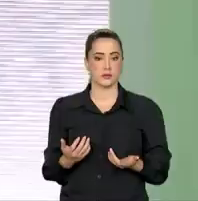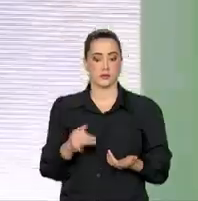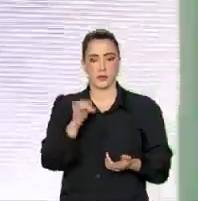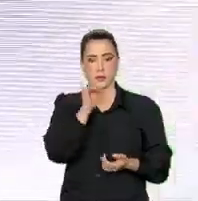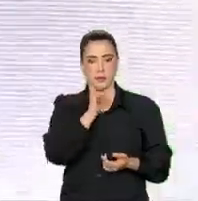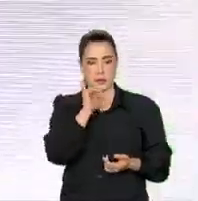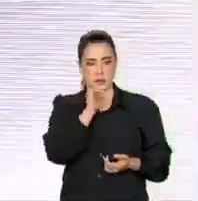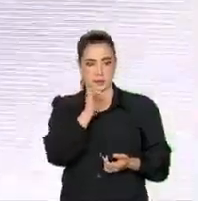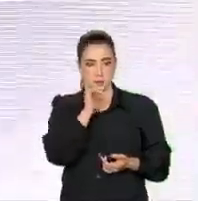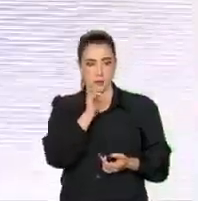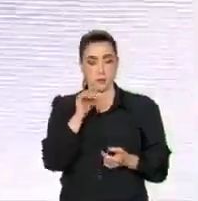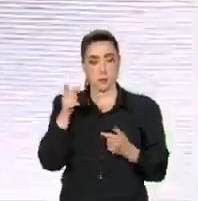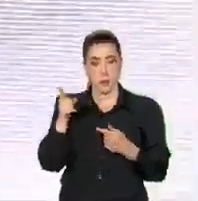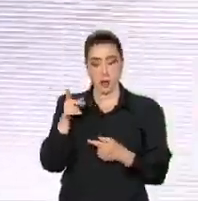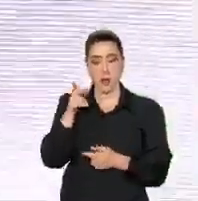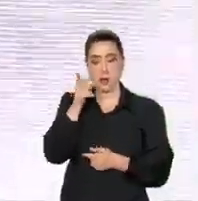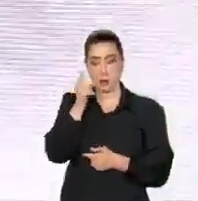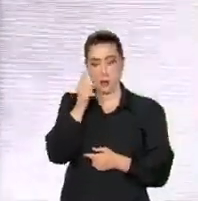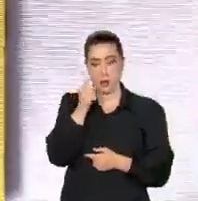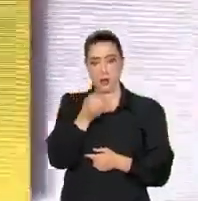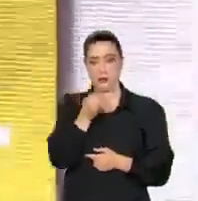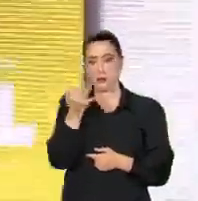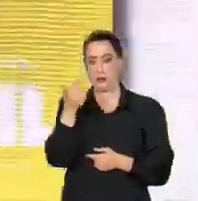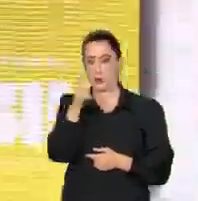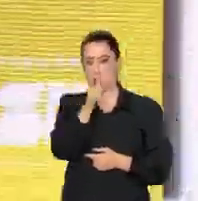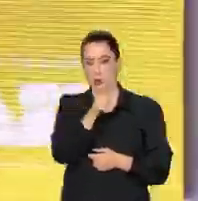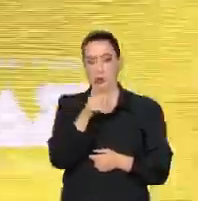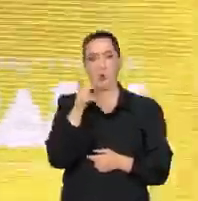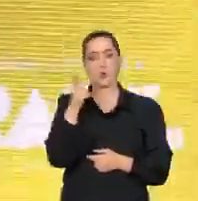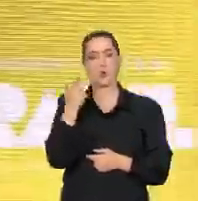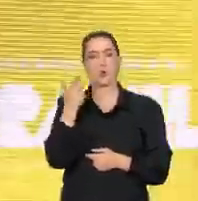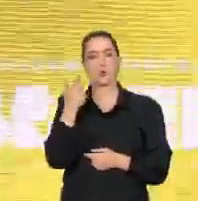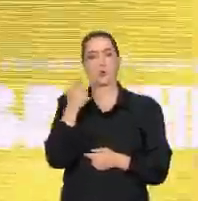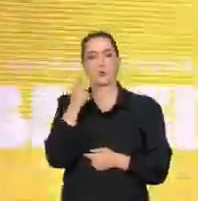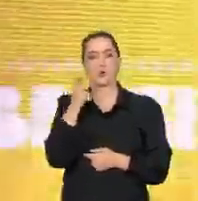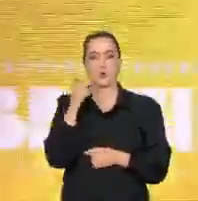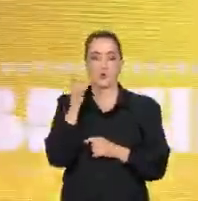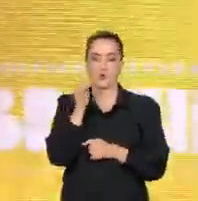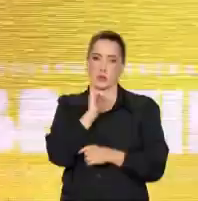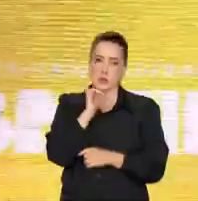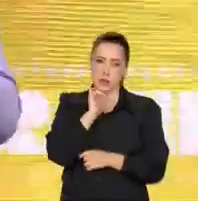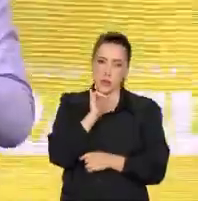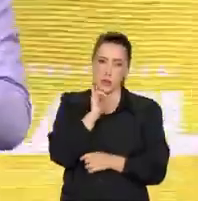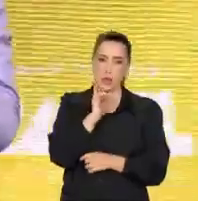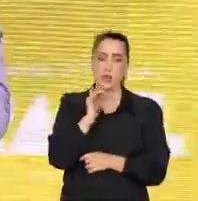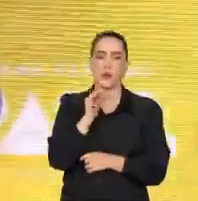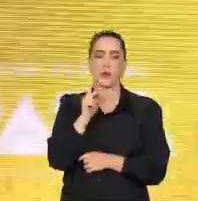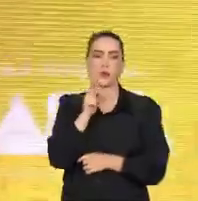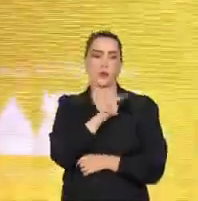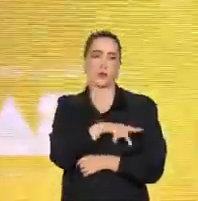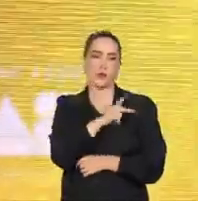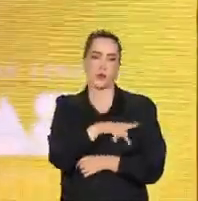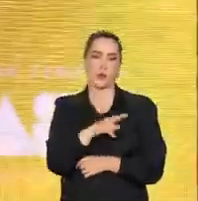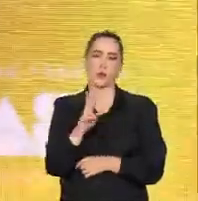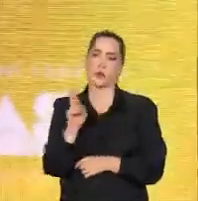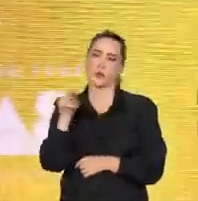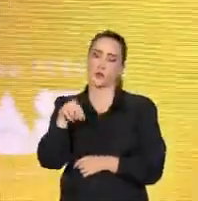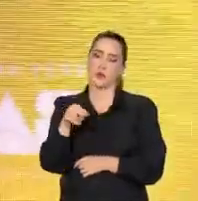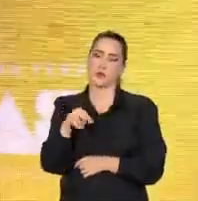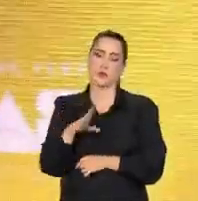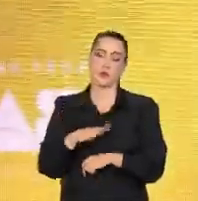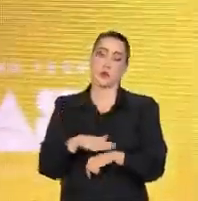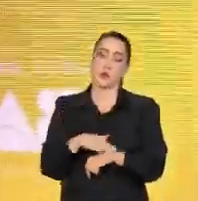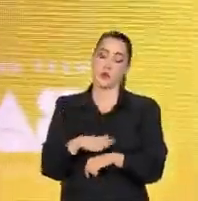eu estou dando esse exemplo do Ceará, mas tem vários exemplos aqui, do Piauí, de Goiás, de Rio Grande do Norte, do Pernambuco, enfim. Mas quando